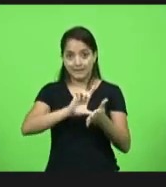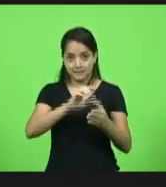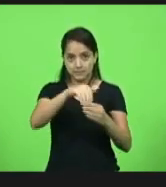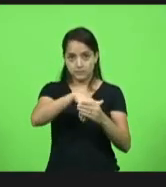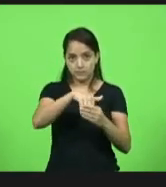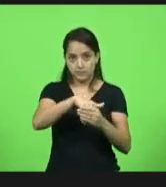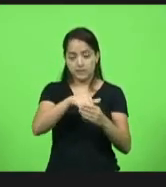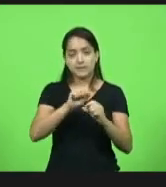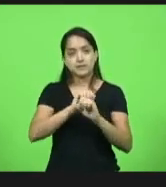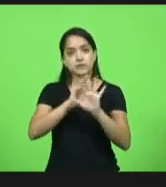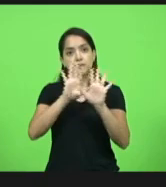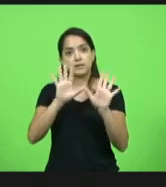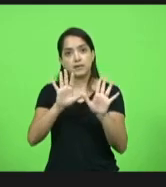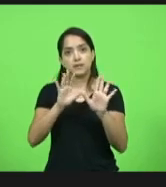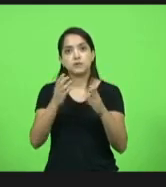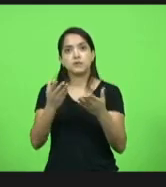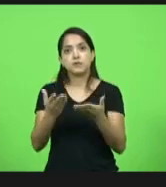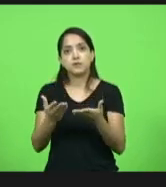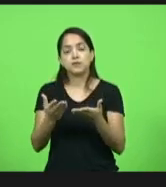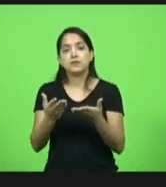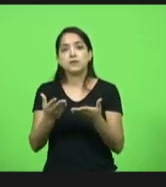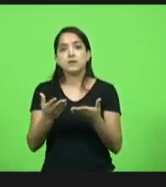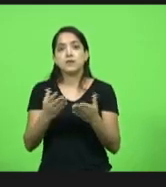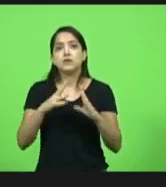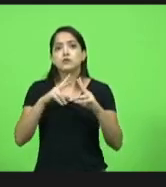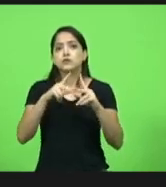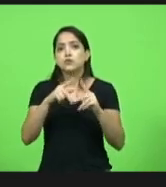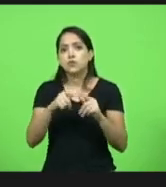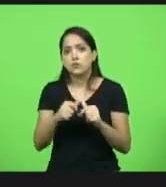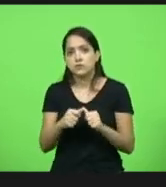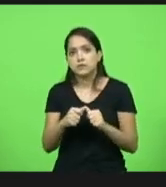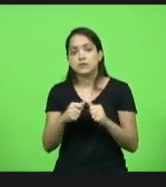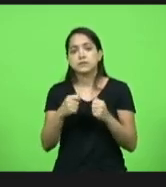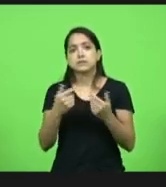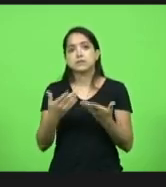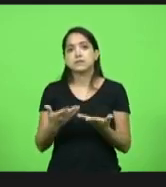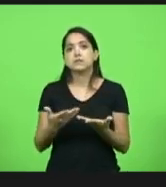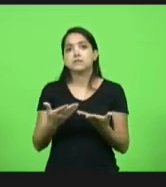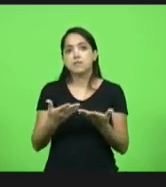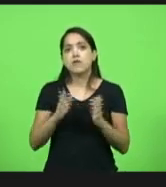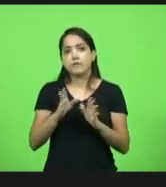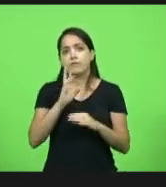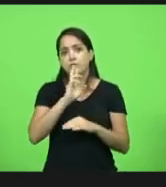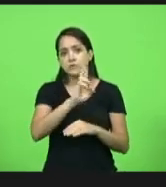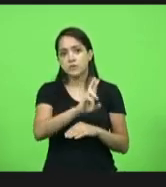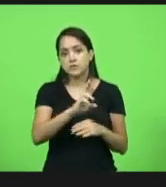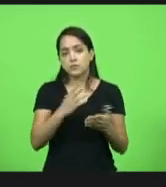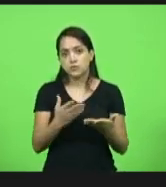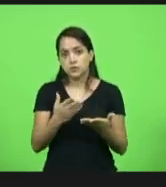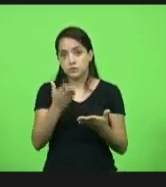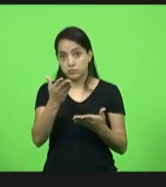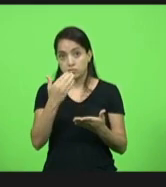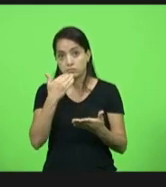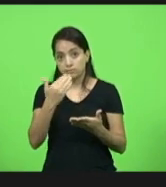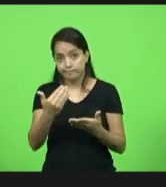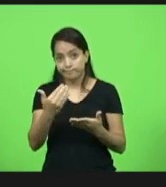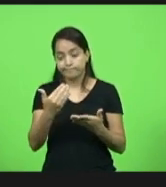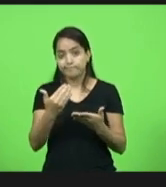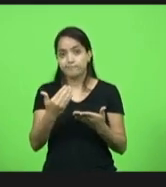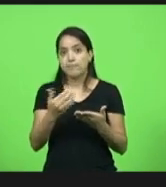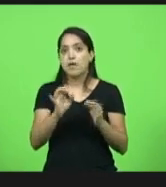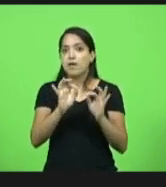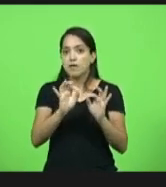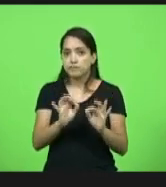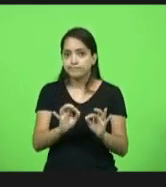bem claro que todas as diligências elas vão ser respondidas. O que o senhor está pedindo é exatamente o regime